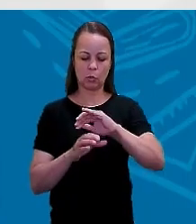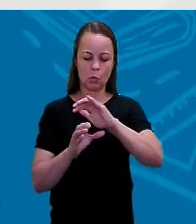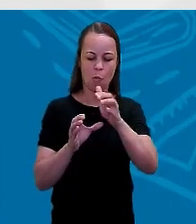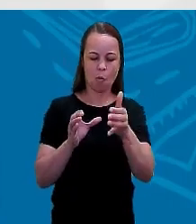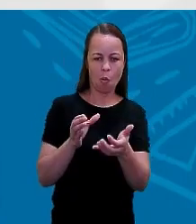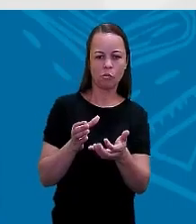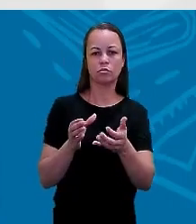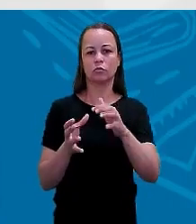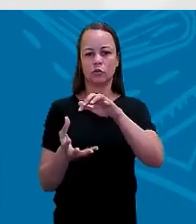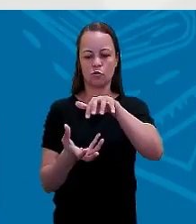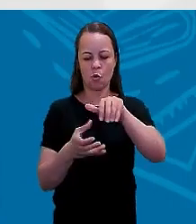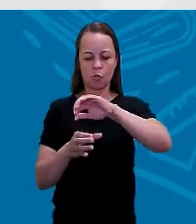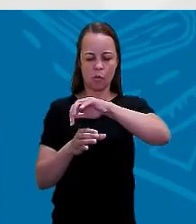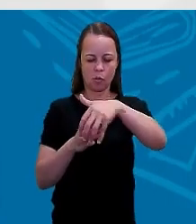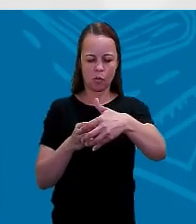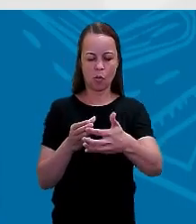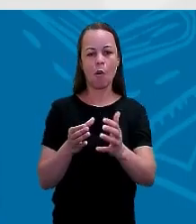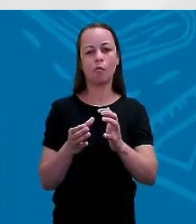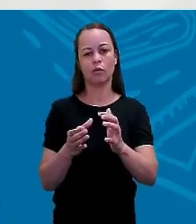Terra. Ou seja,